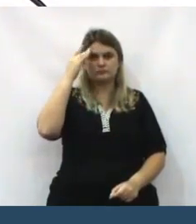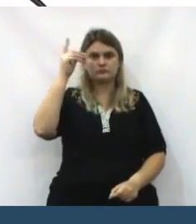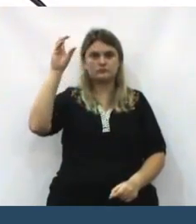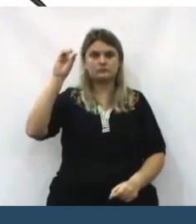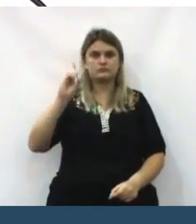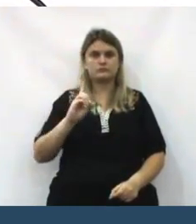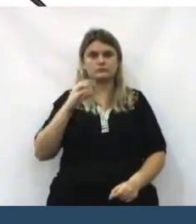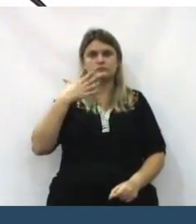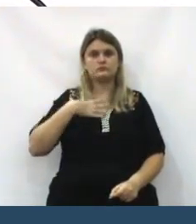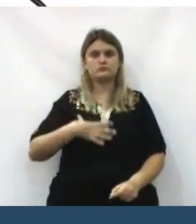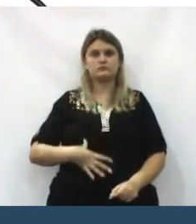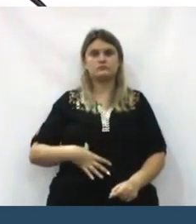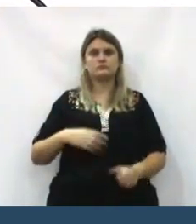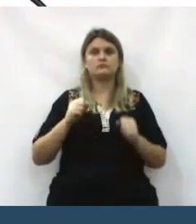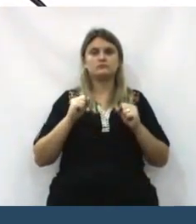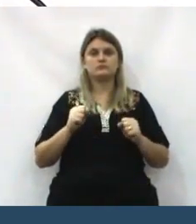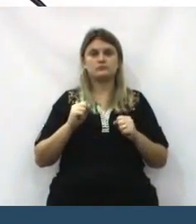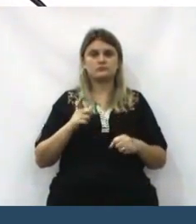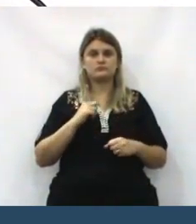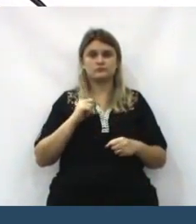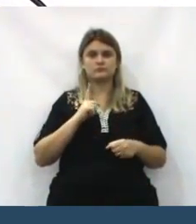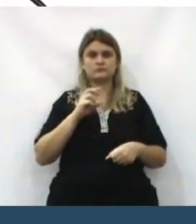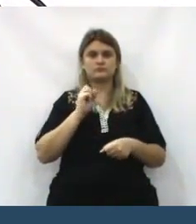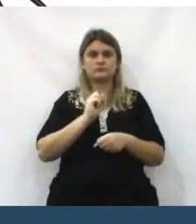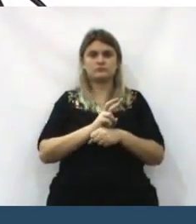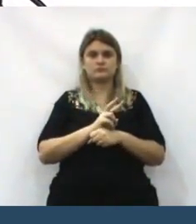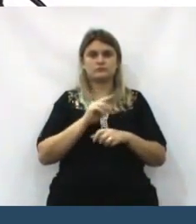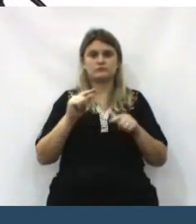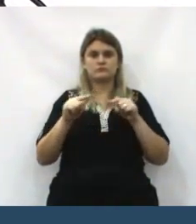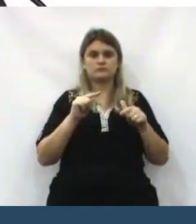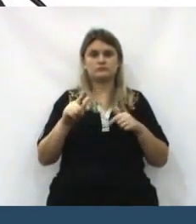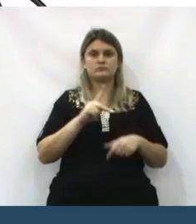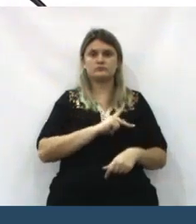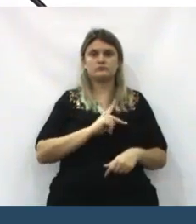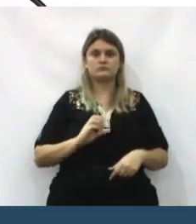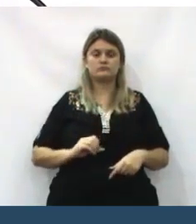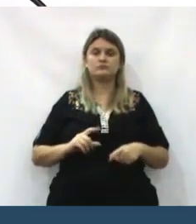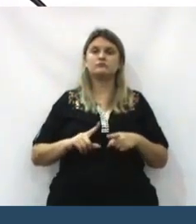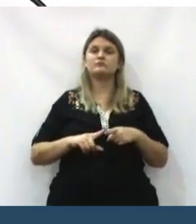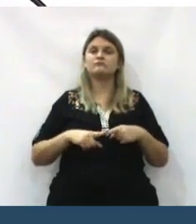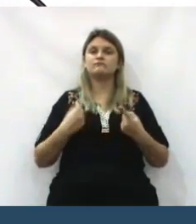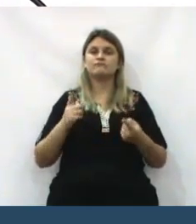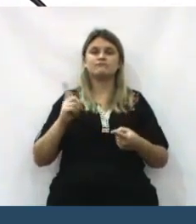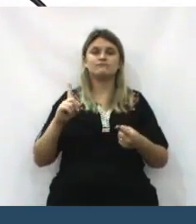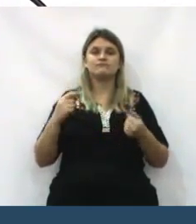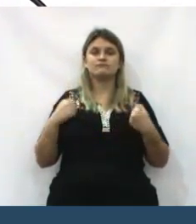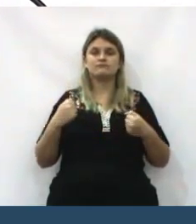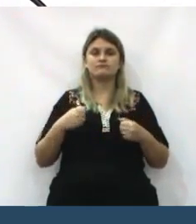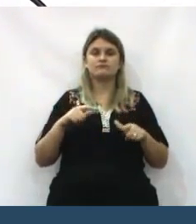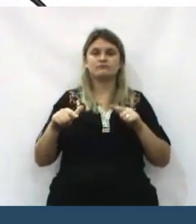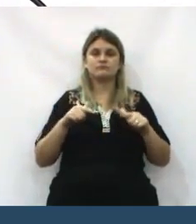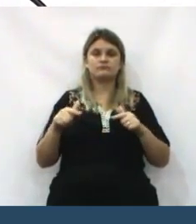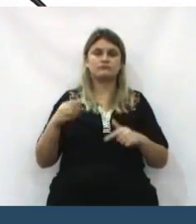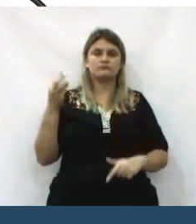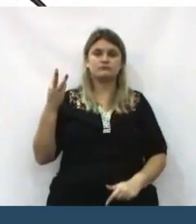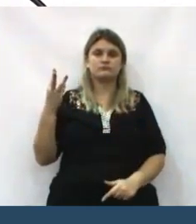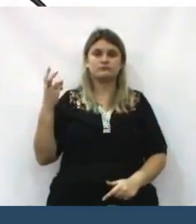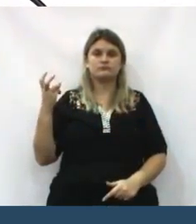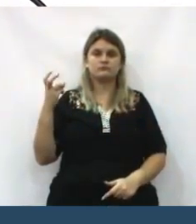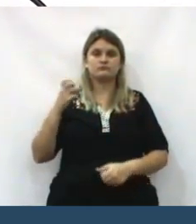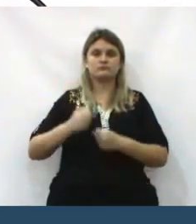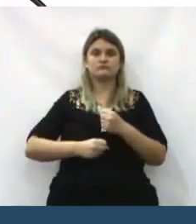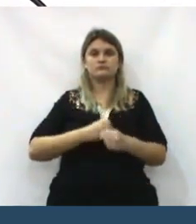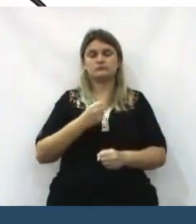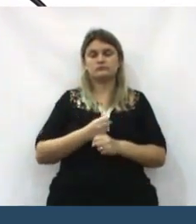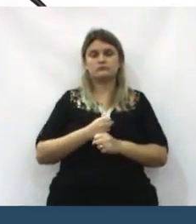deficiente físico pode sim alcançar sua vaga no serviço público, mas ele não vai precisar trabalhar os 35